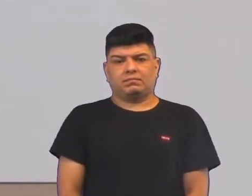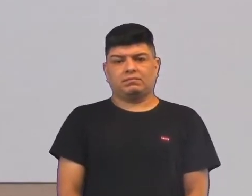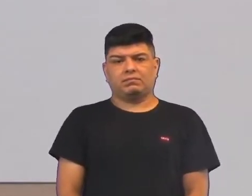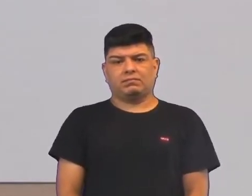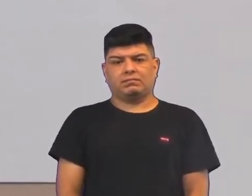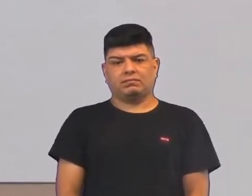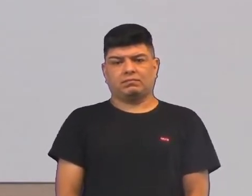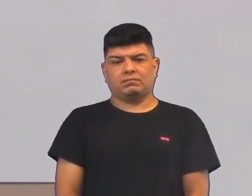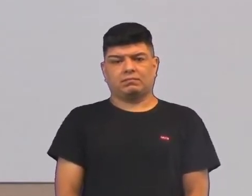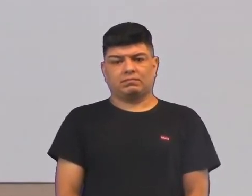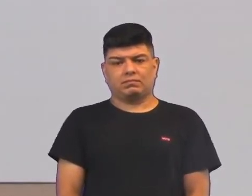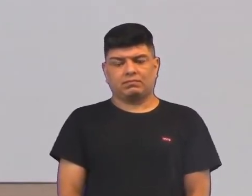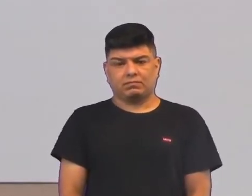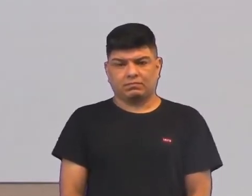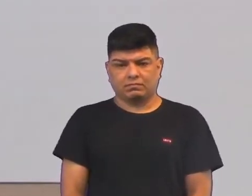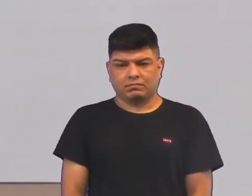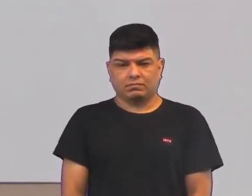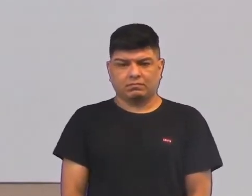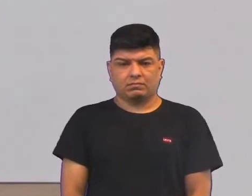Só um pouquinho.